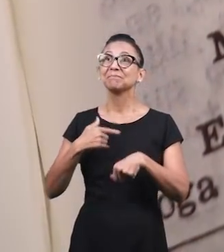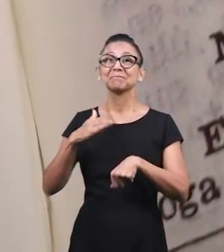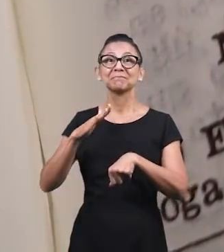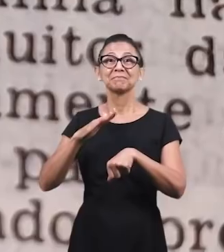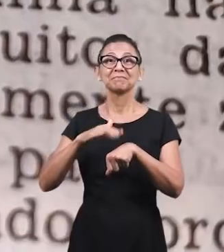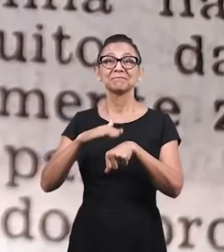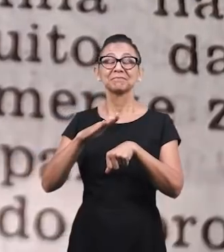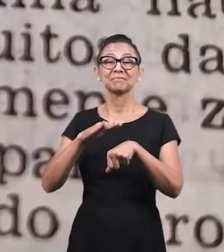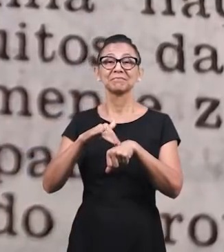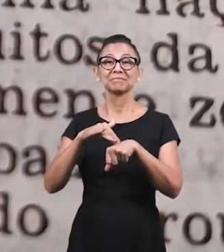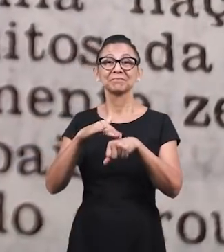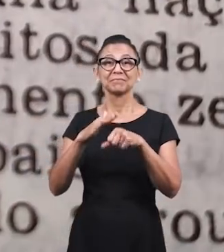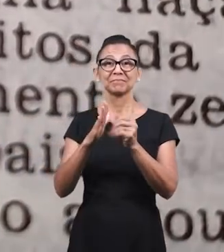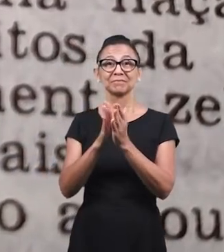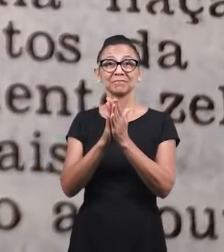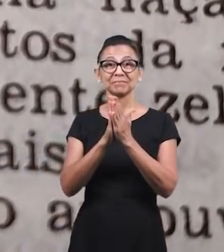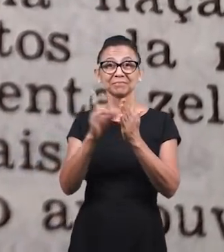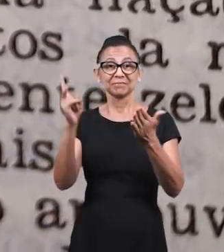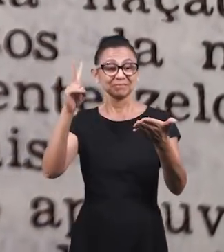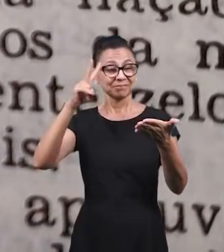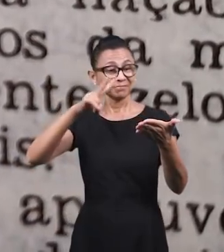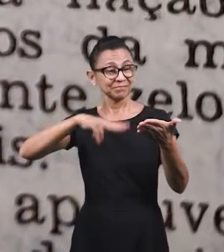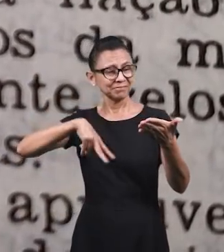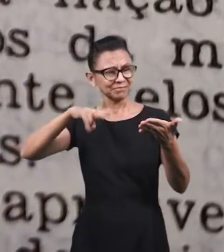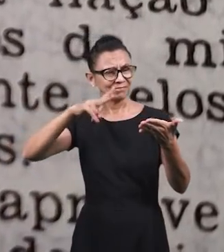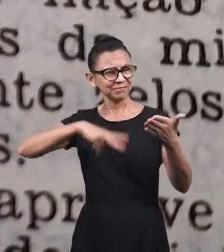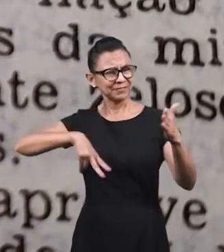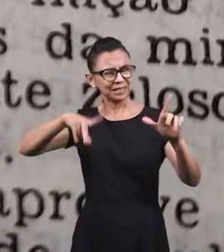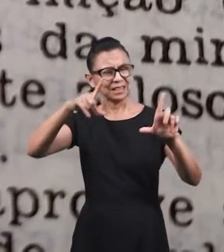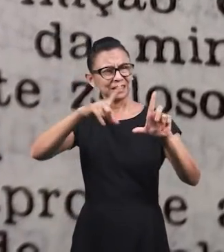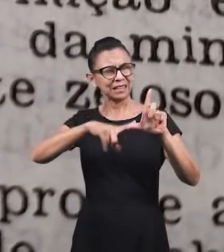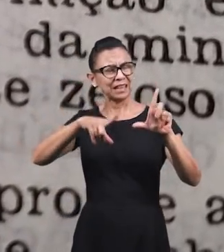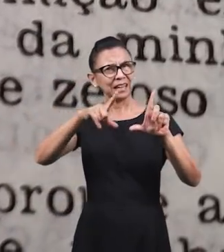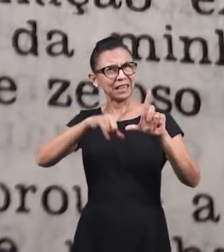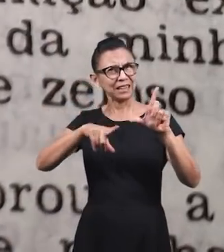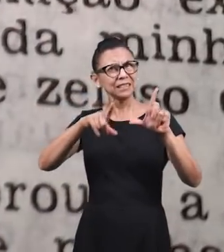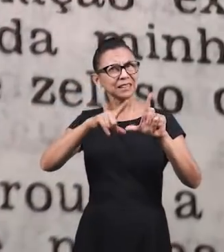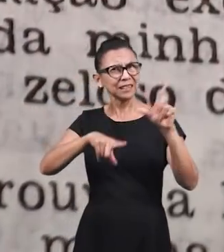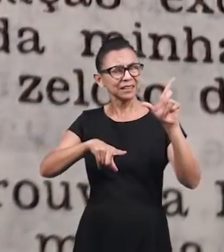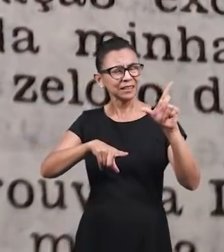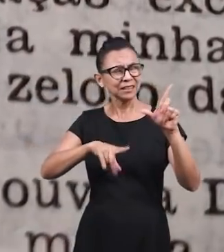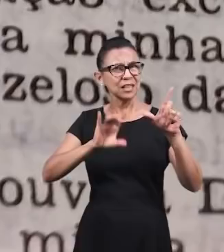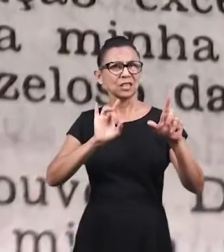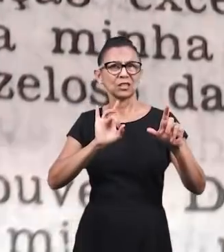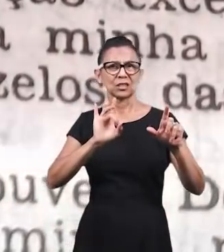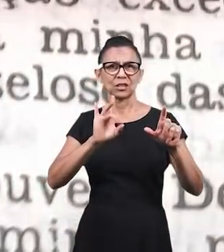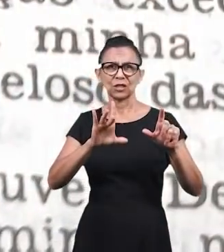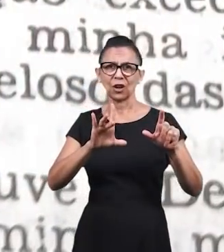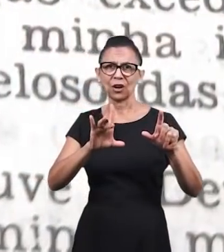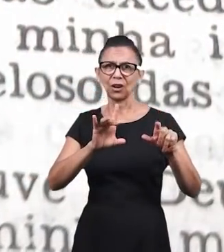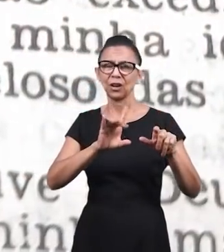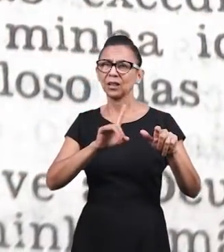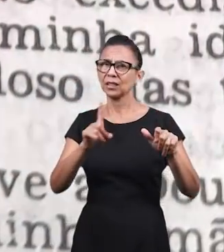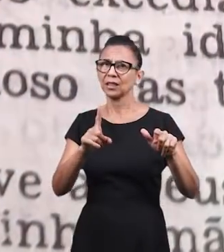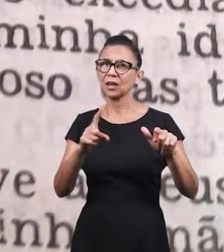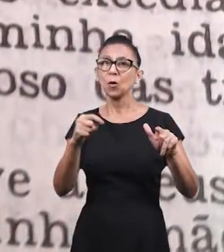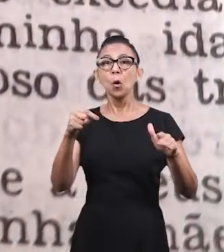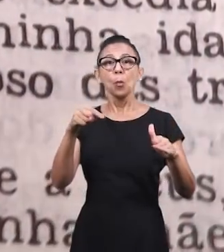ver. Da mera letra lei a ti,